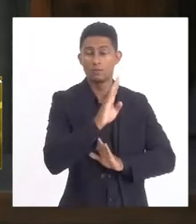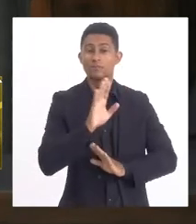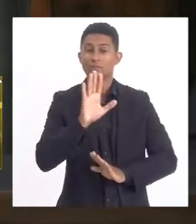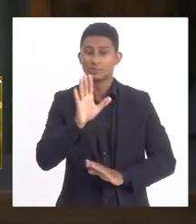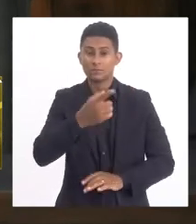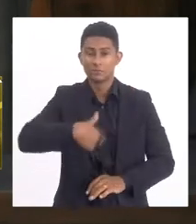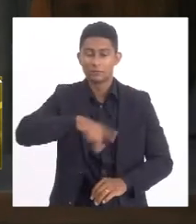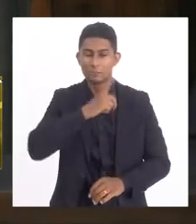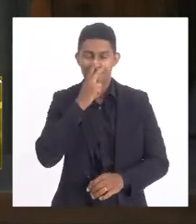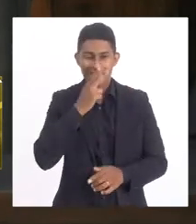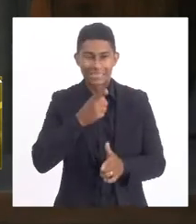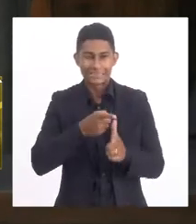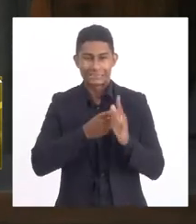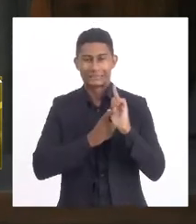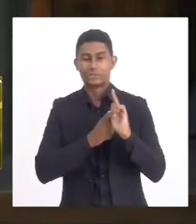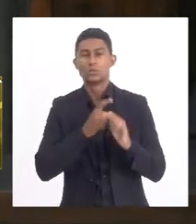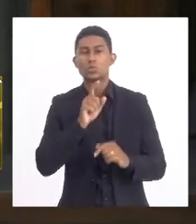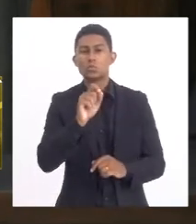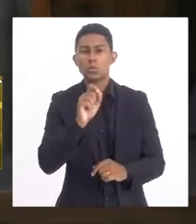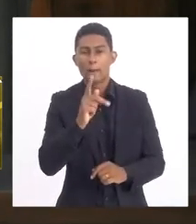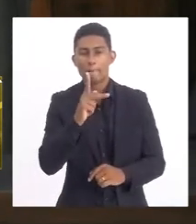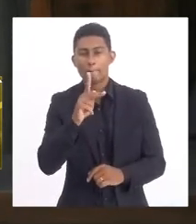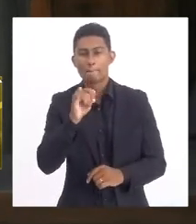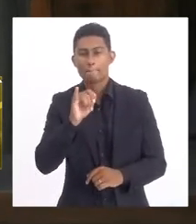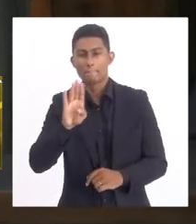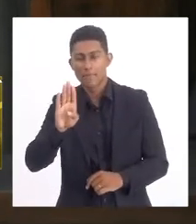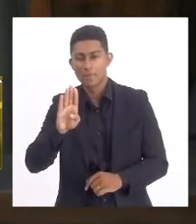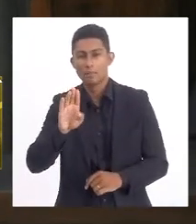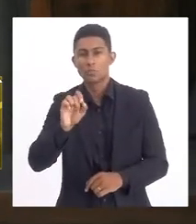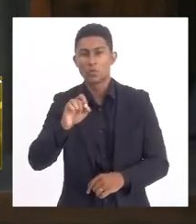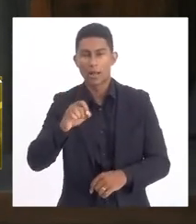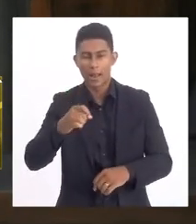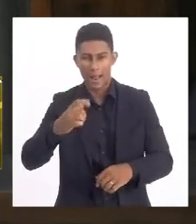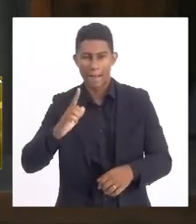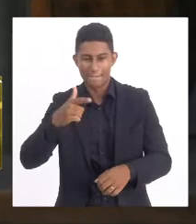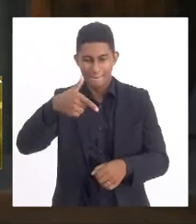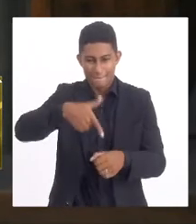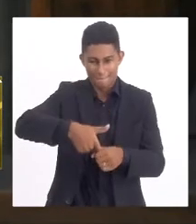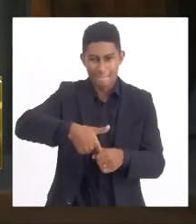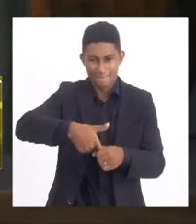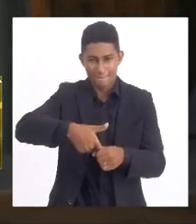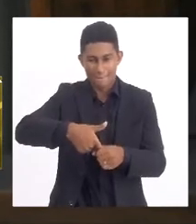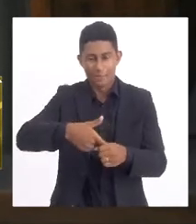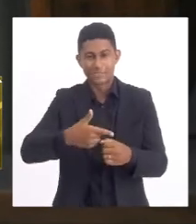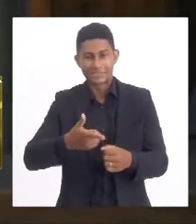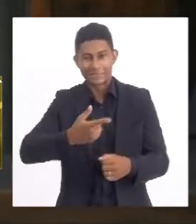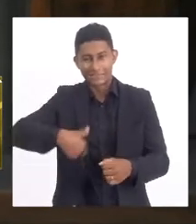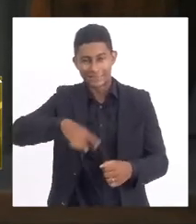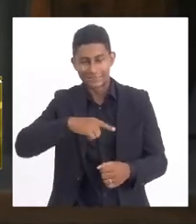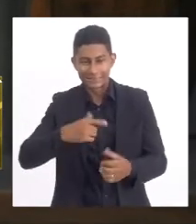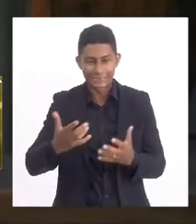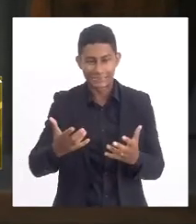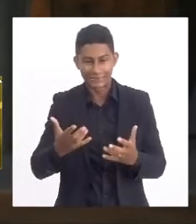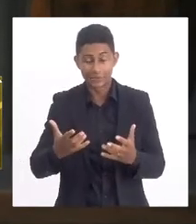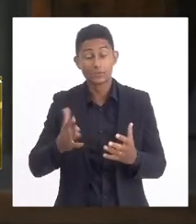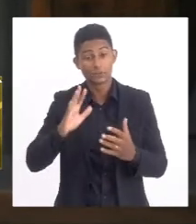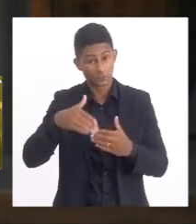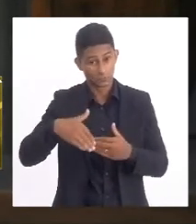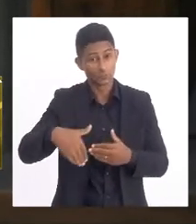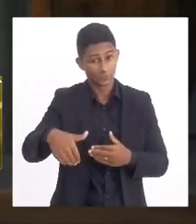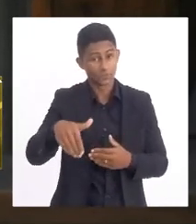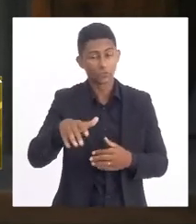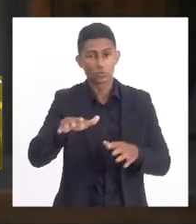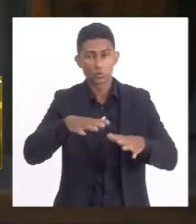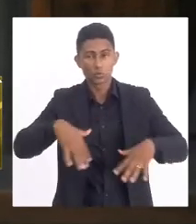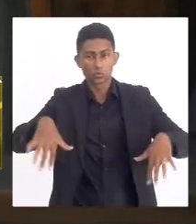do PIB do petróleo vai ter uma hora é que a ficha vai cair